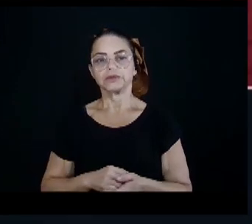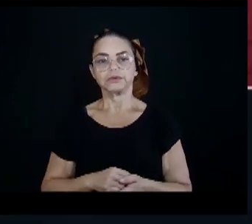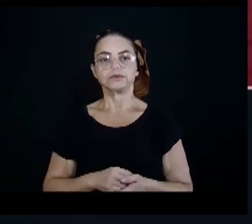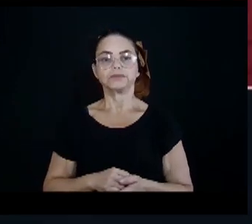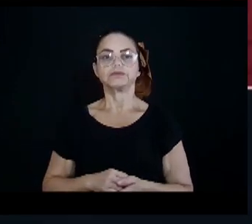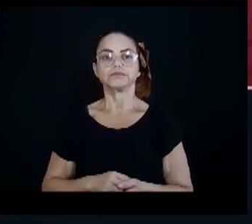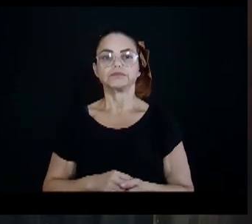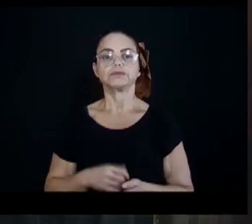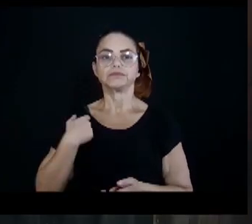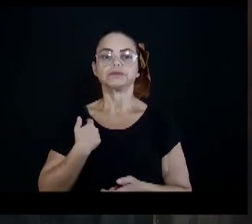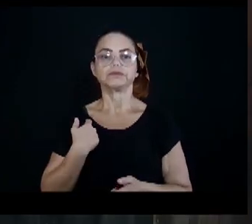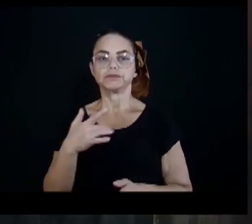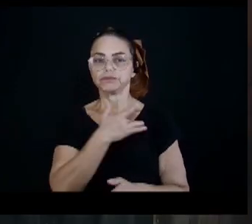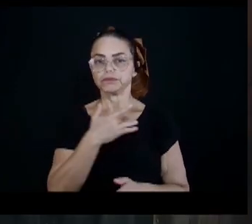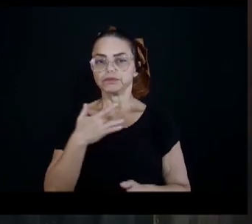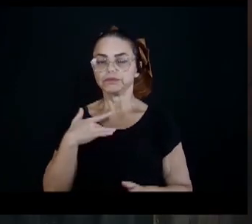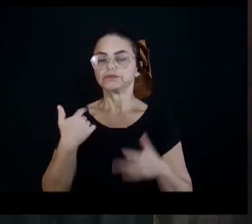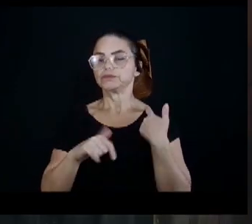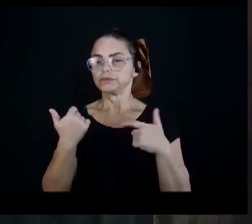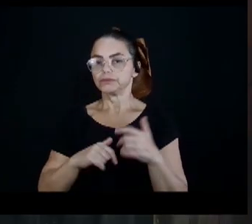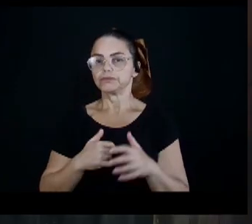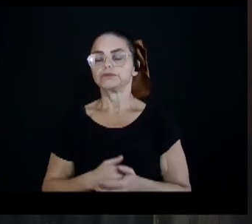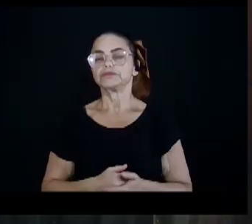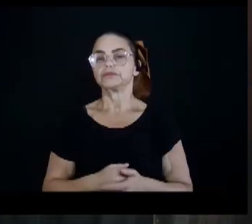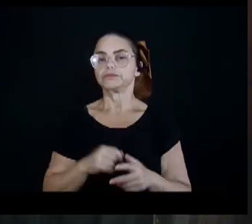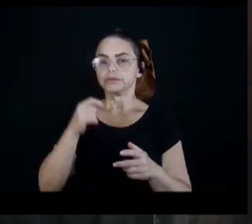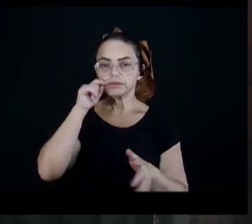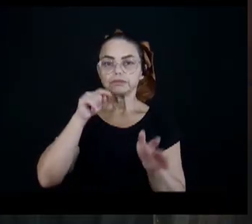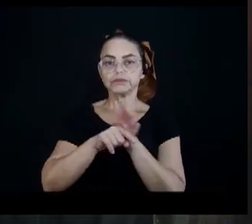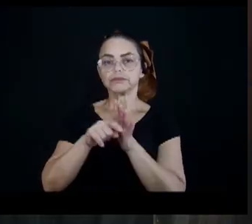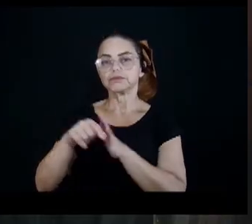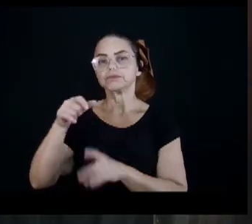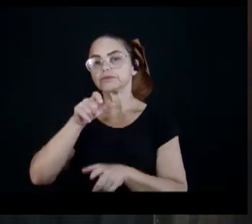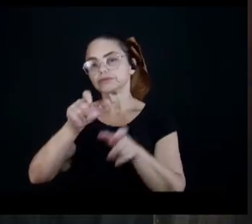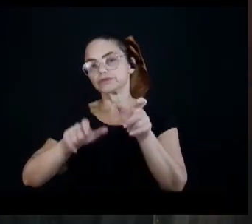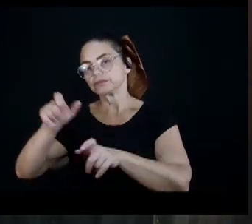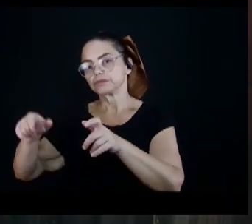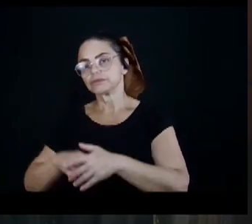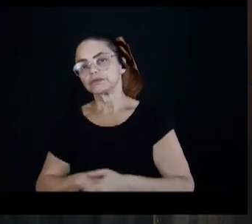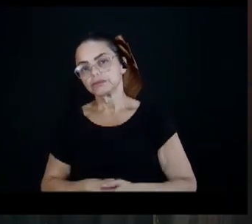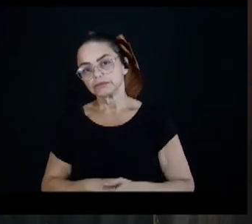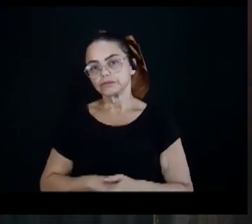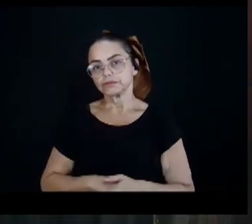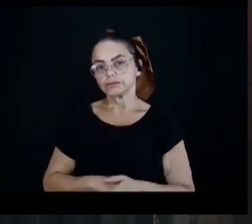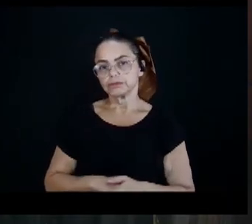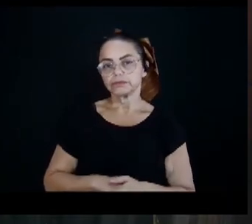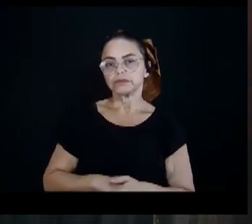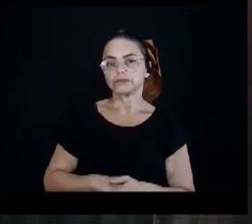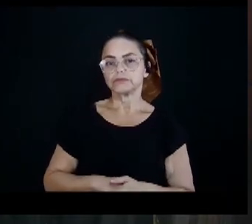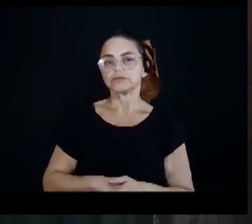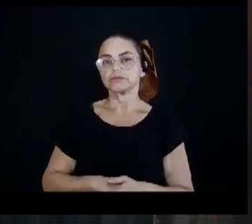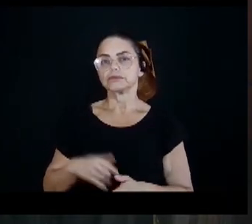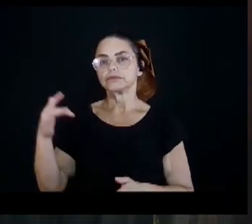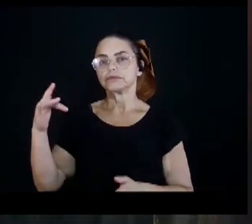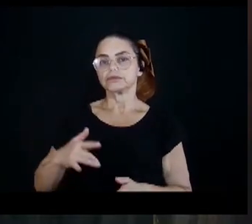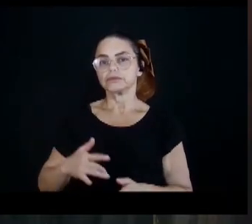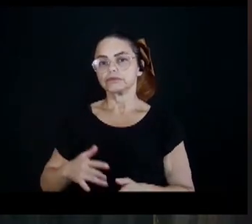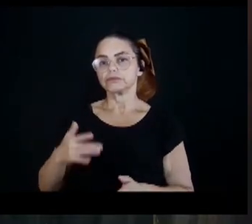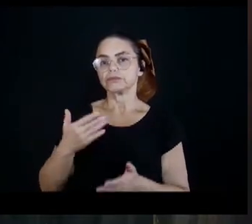saúde, estou verificando isso. Existem pessoas com altos índices de perda de